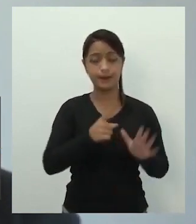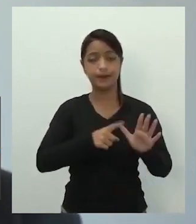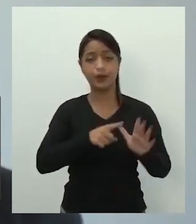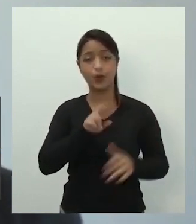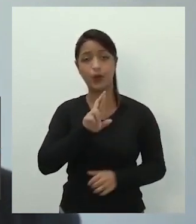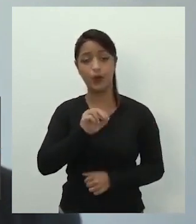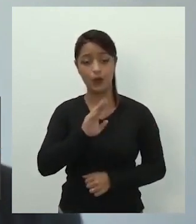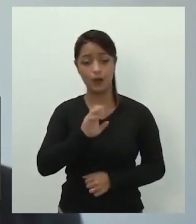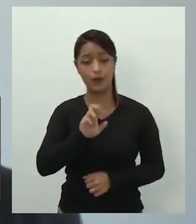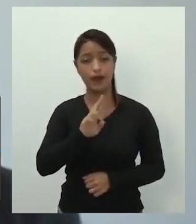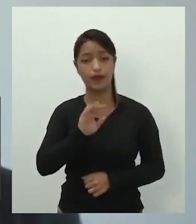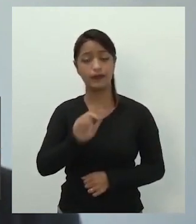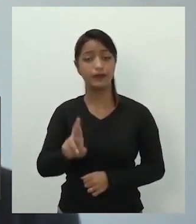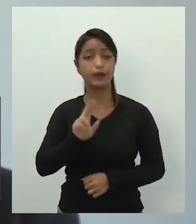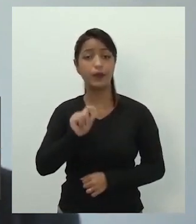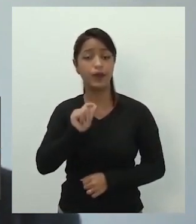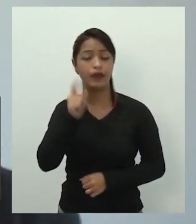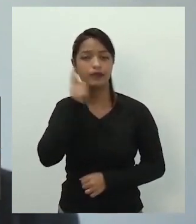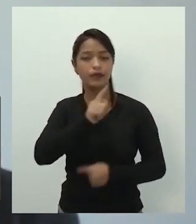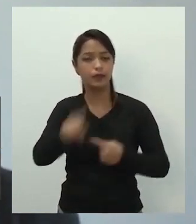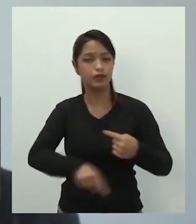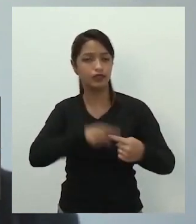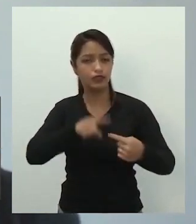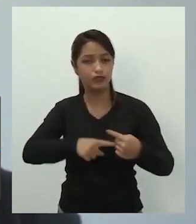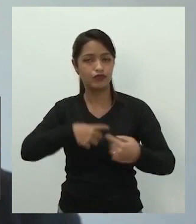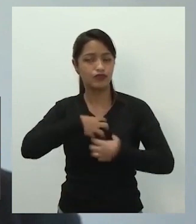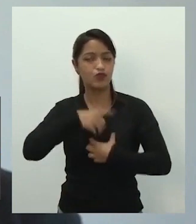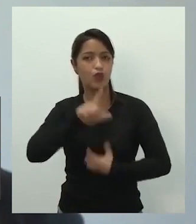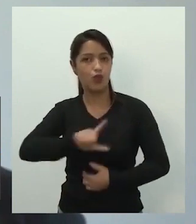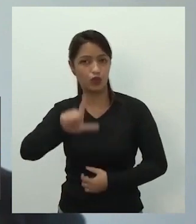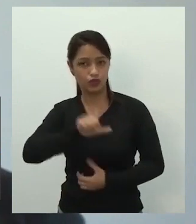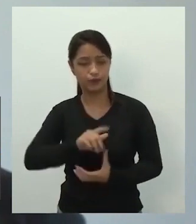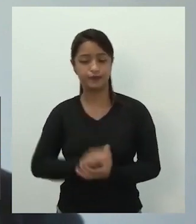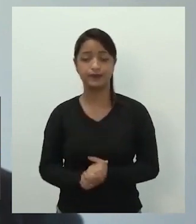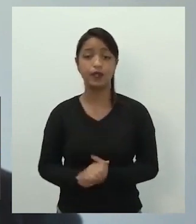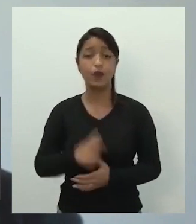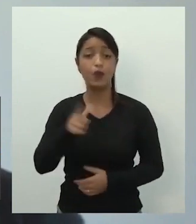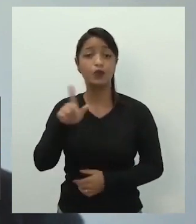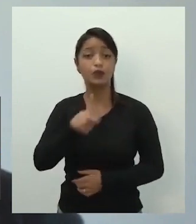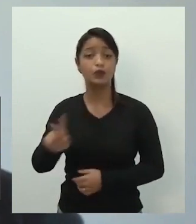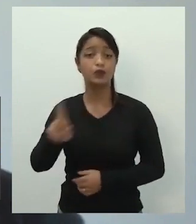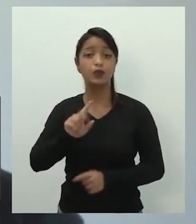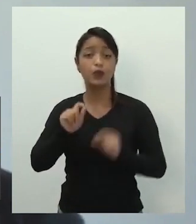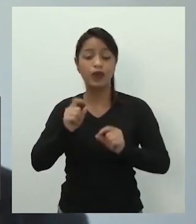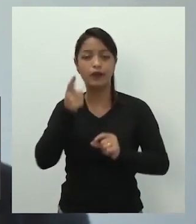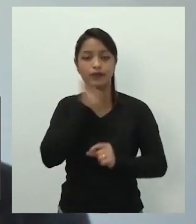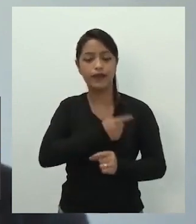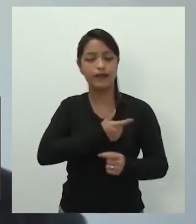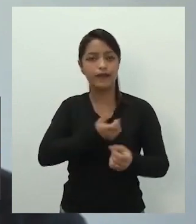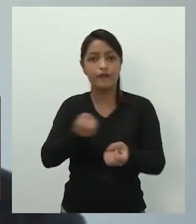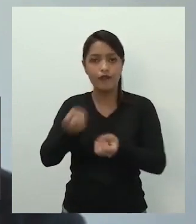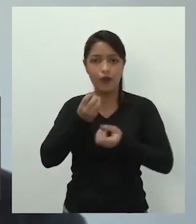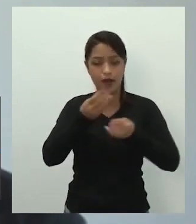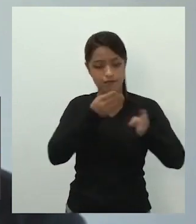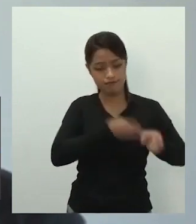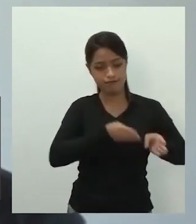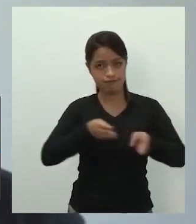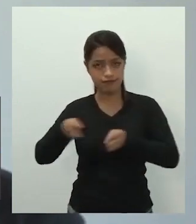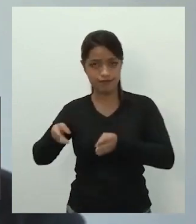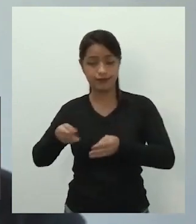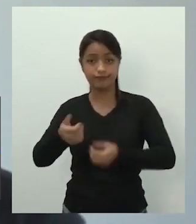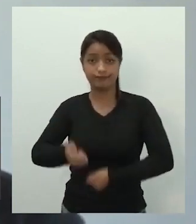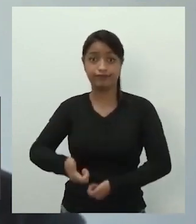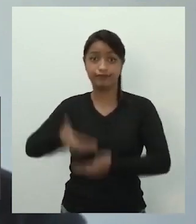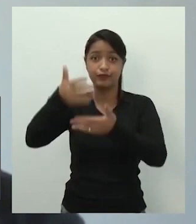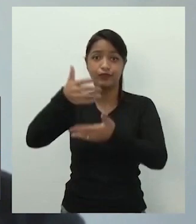lógica, professor Marcos, organizar informações, a gente gostaria de ler todas as respostas, né? Mas